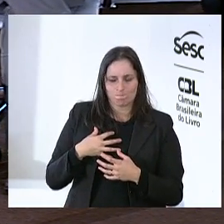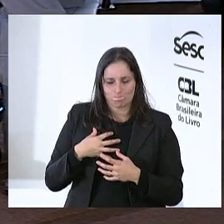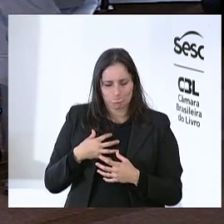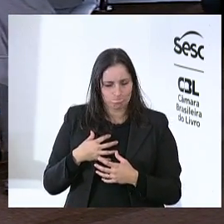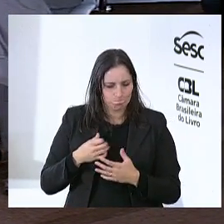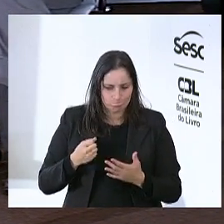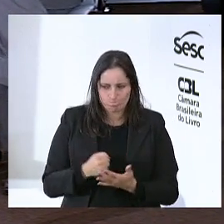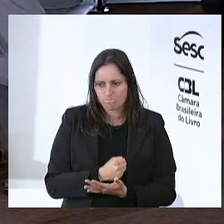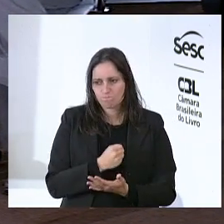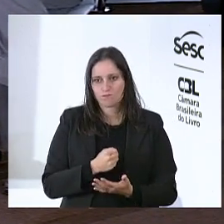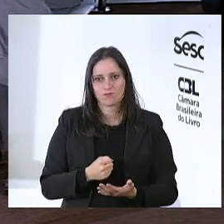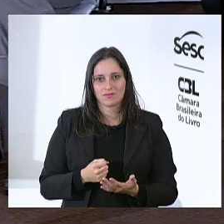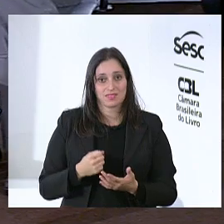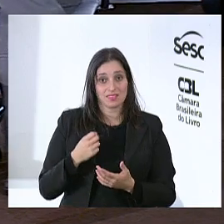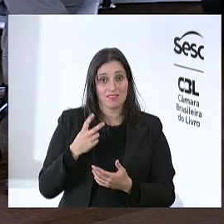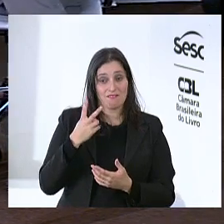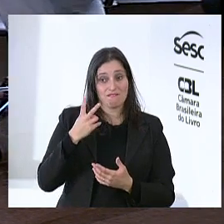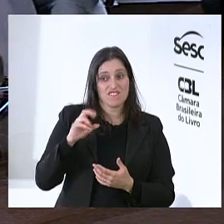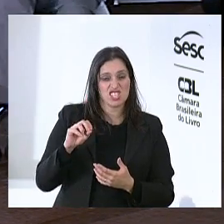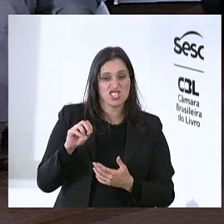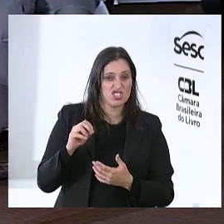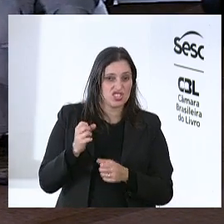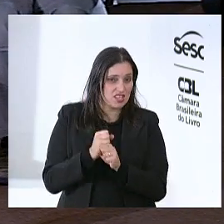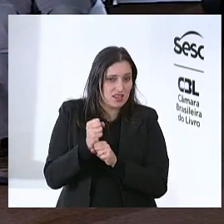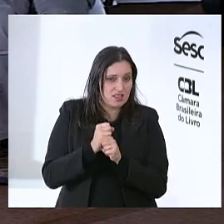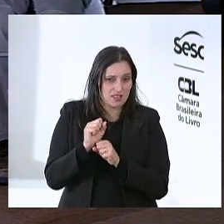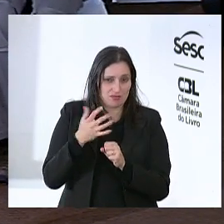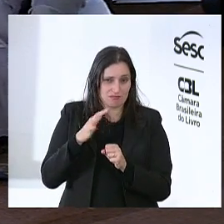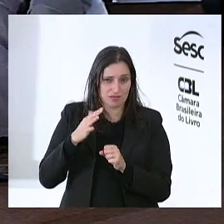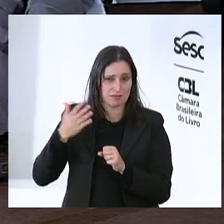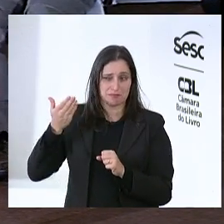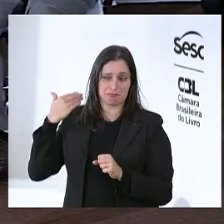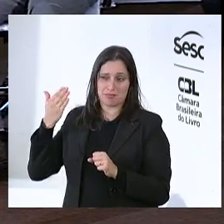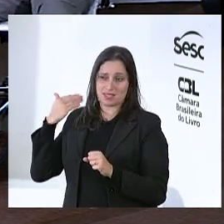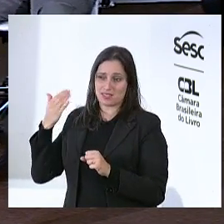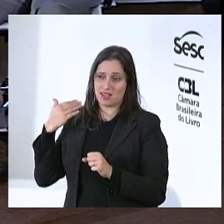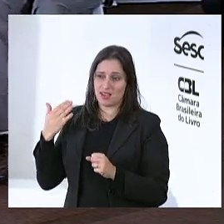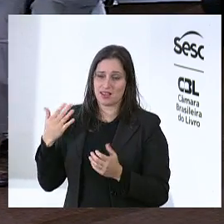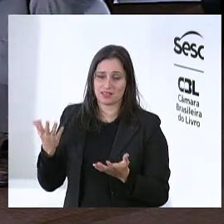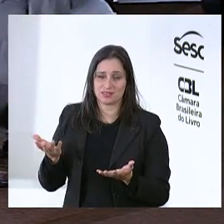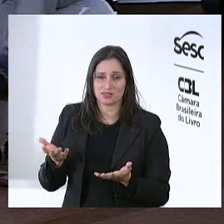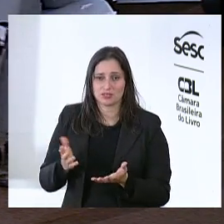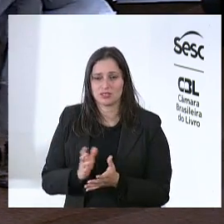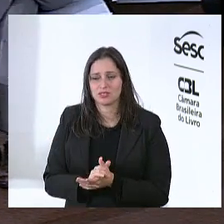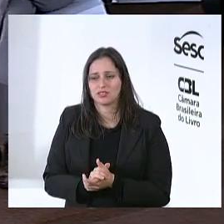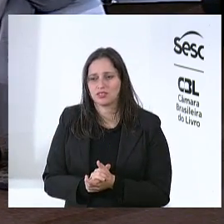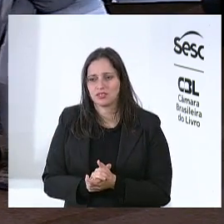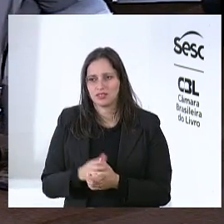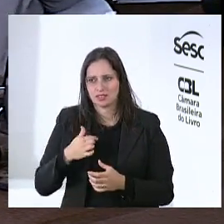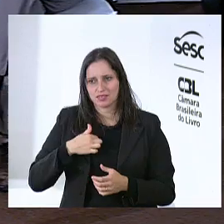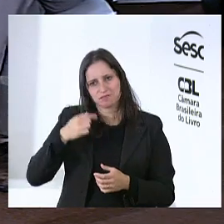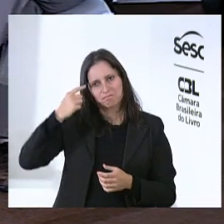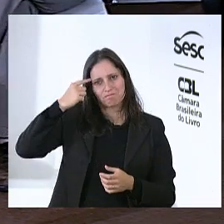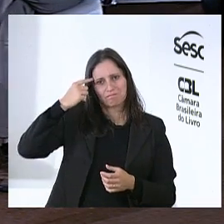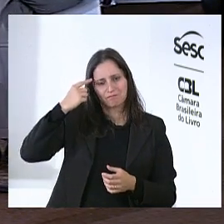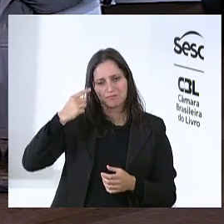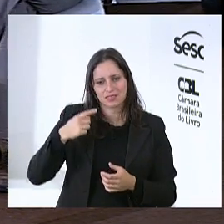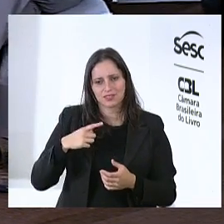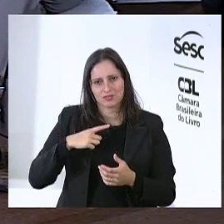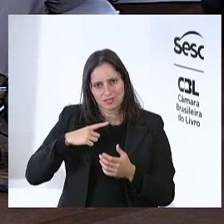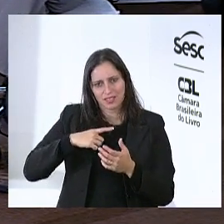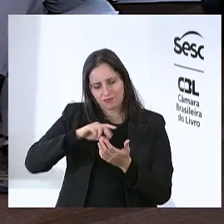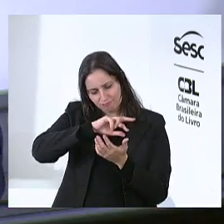democracia institucional, política, enfim, e nada. Bom, eu acho que tem algumas coisas.